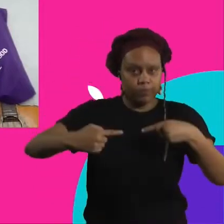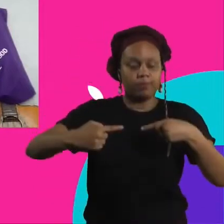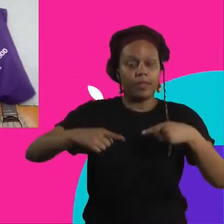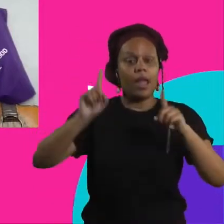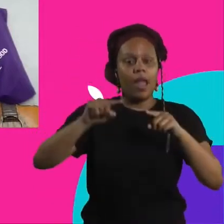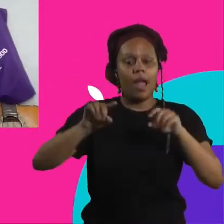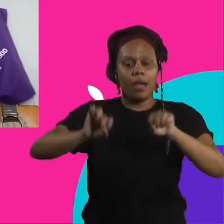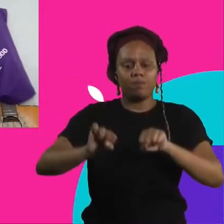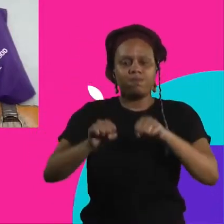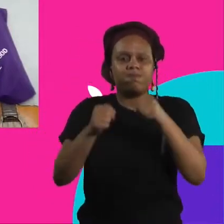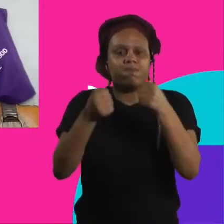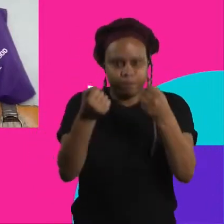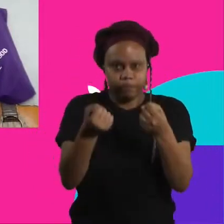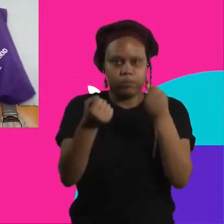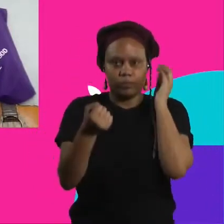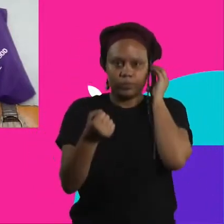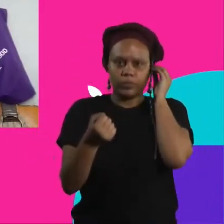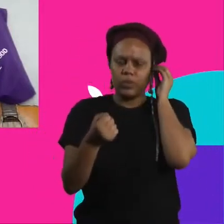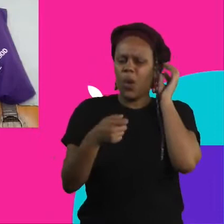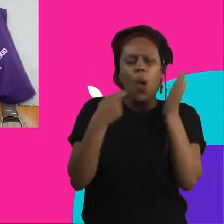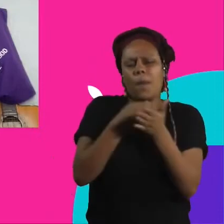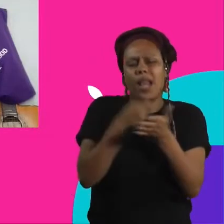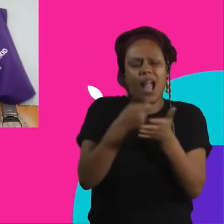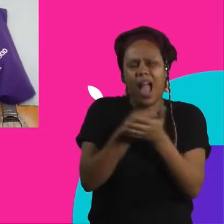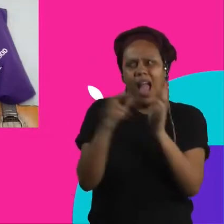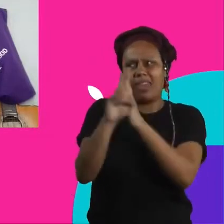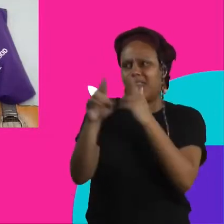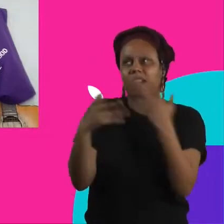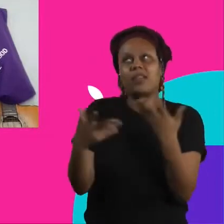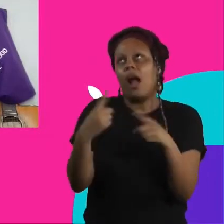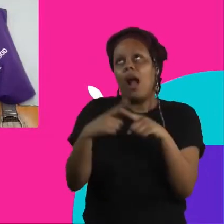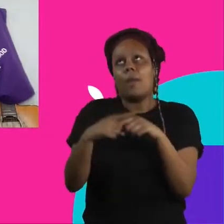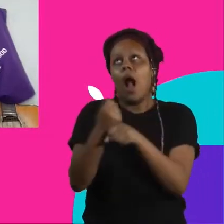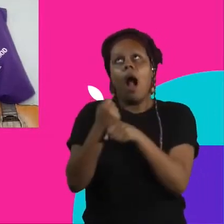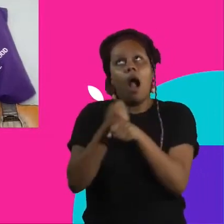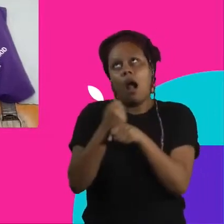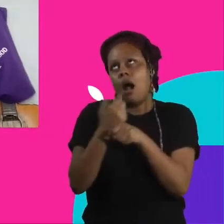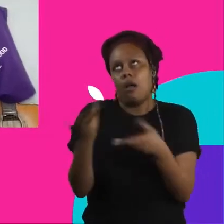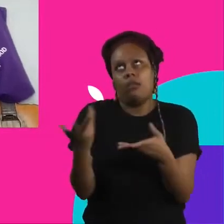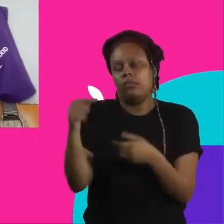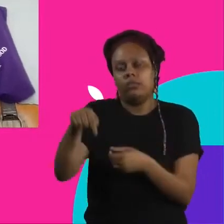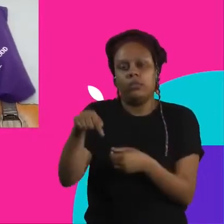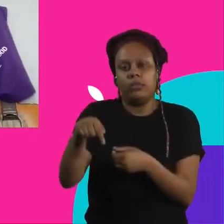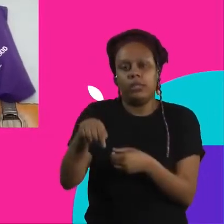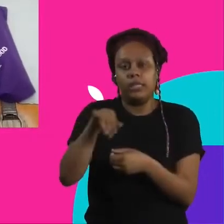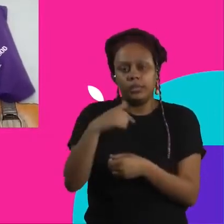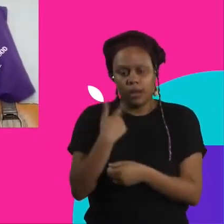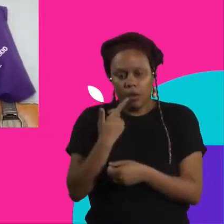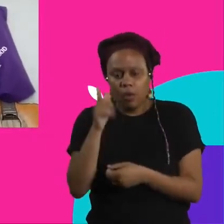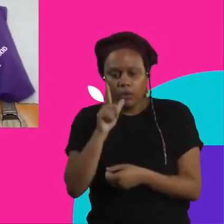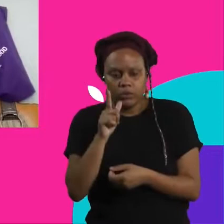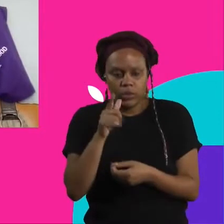não é mais obrigado a manter relacionamento com uma instituição, porque eu estou lá há muitos anos. né? Uma vez que você pode compartilhar os seus